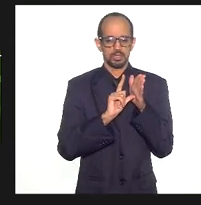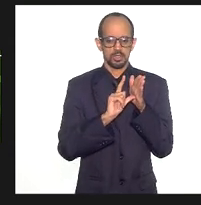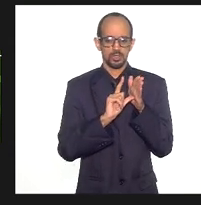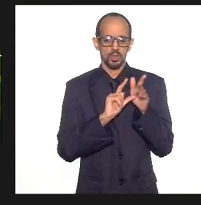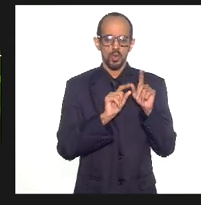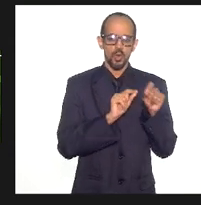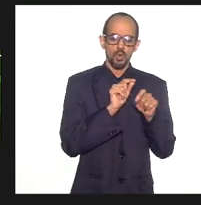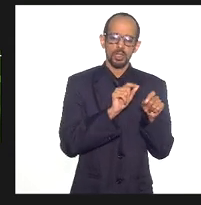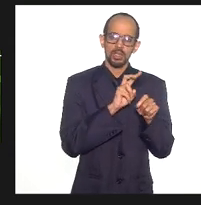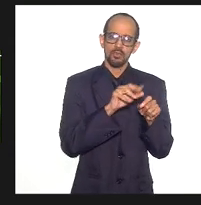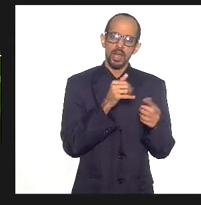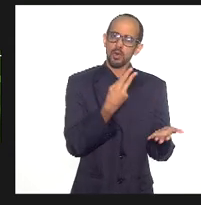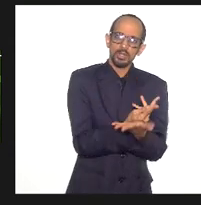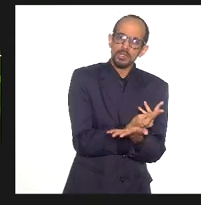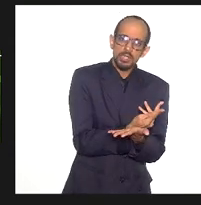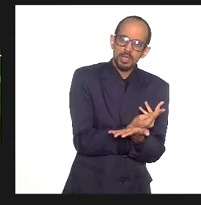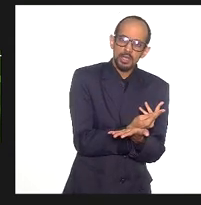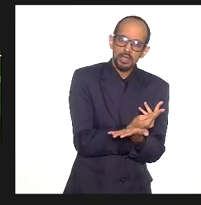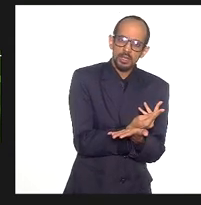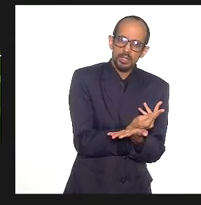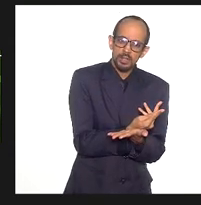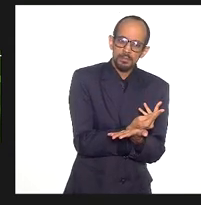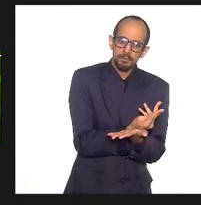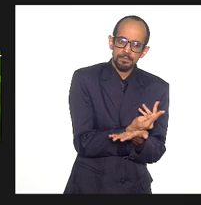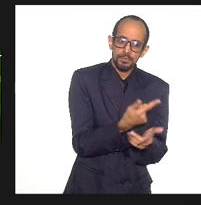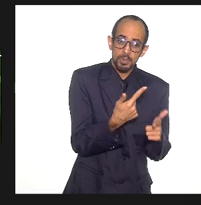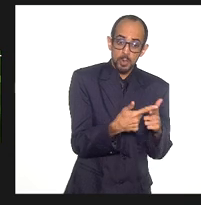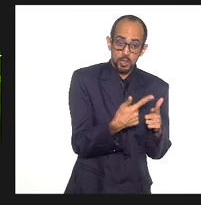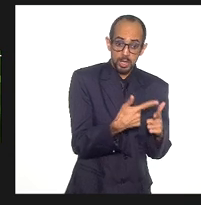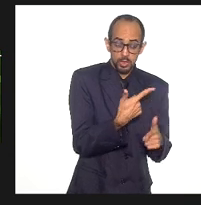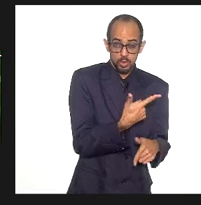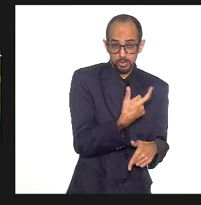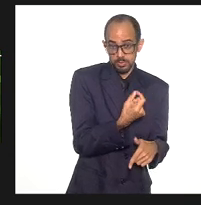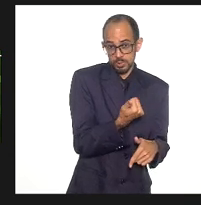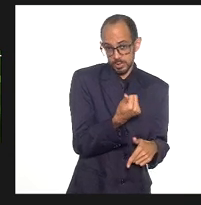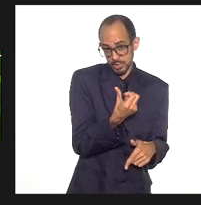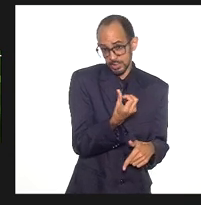vai acontecer? Em 2016,